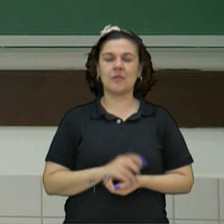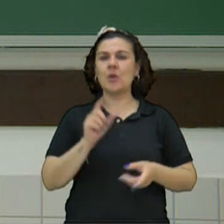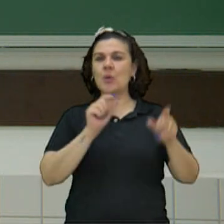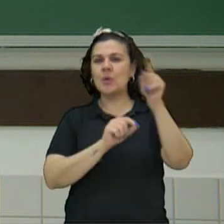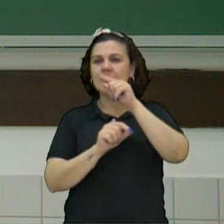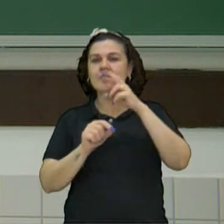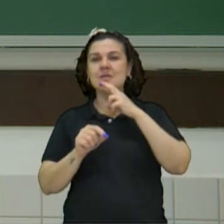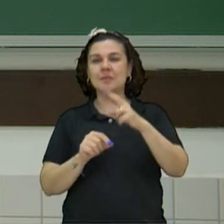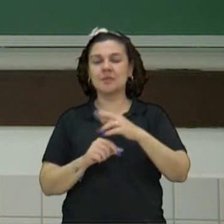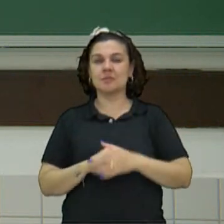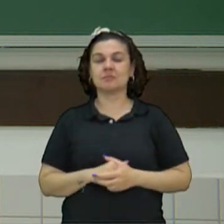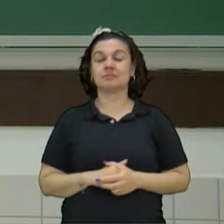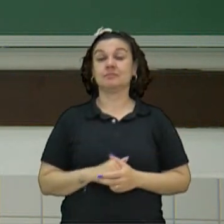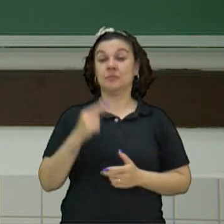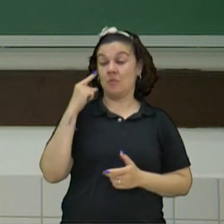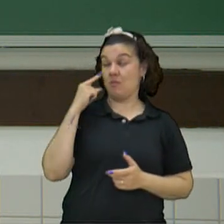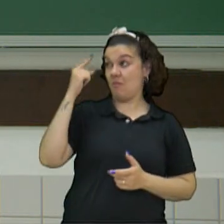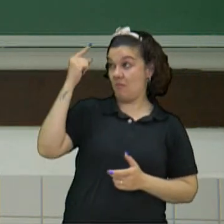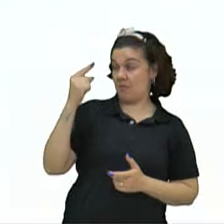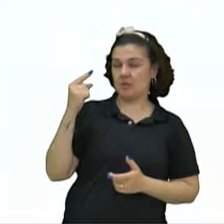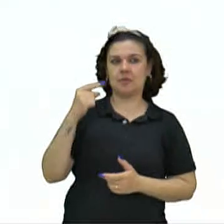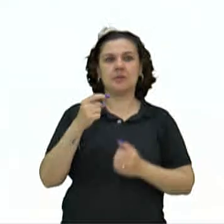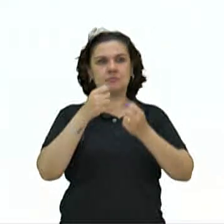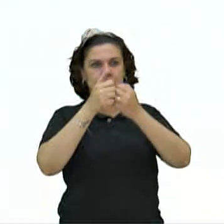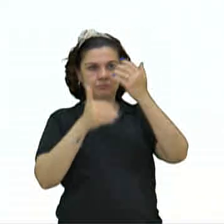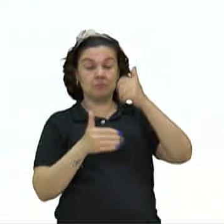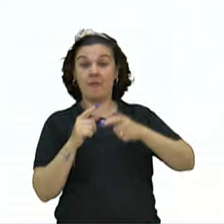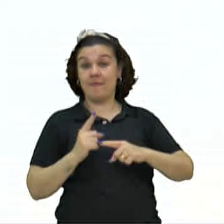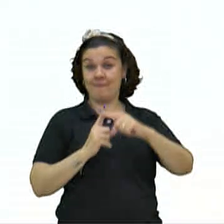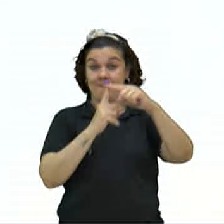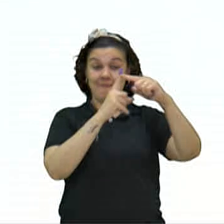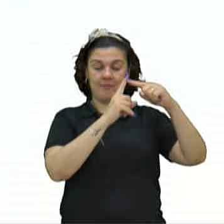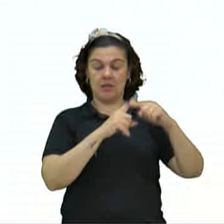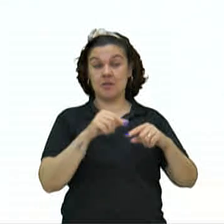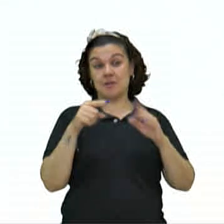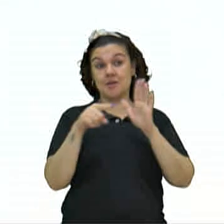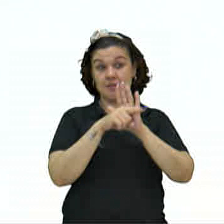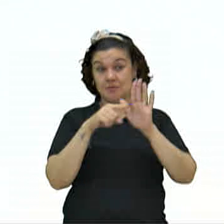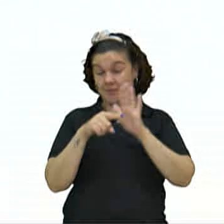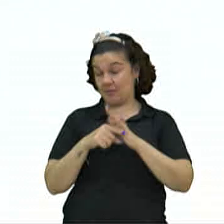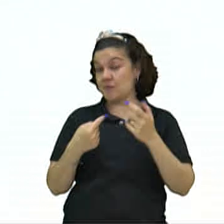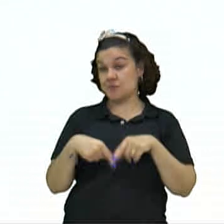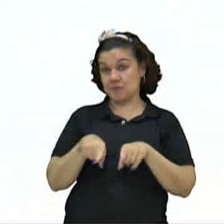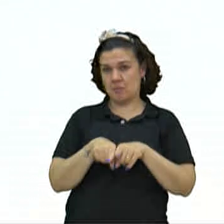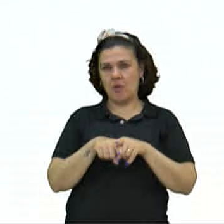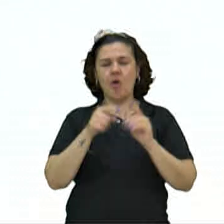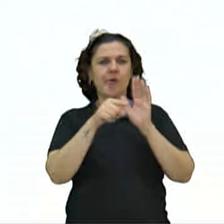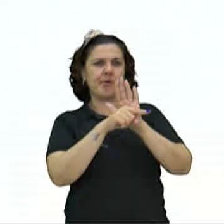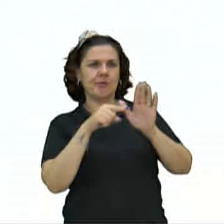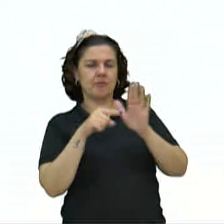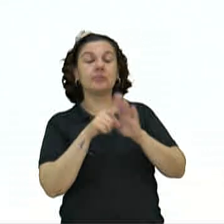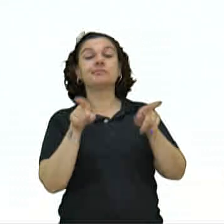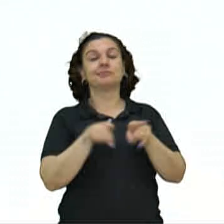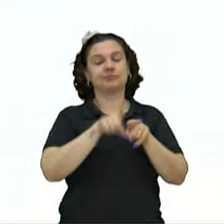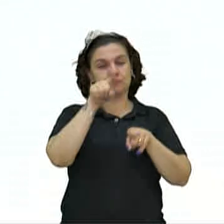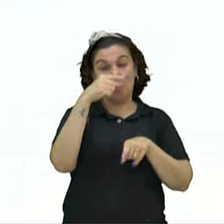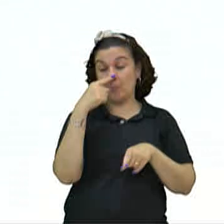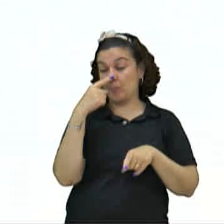O que você respondeu? Olha só, são muitas as vantagens e desvantagens. Uma delas, a desvantagem é a poluição,